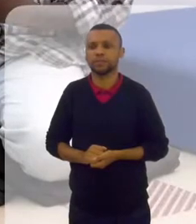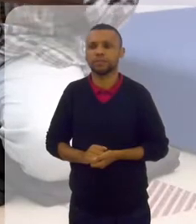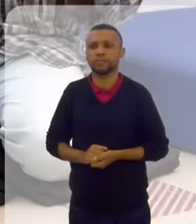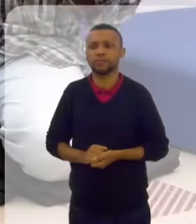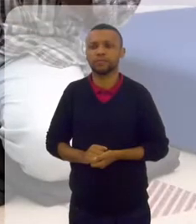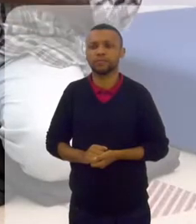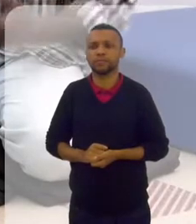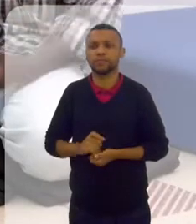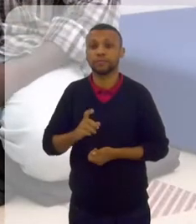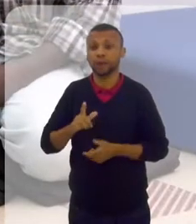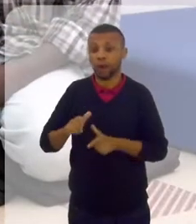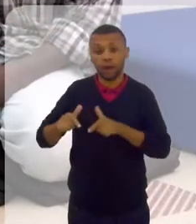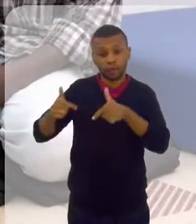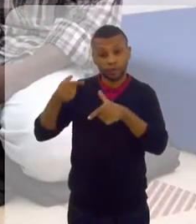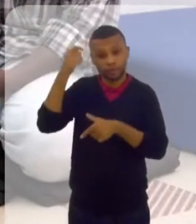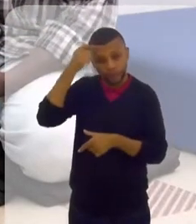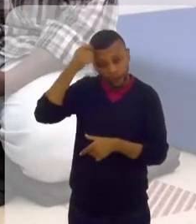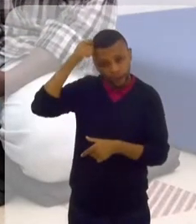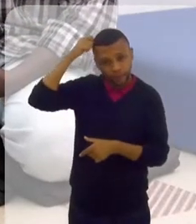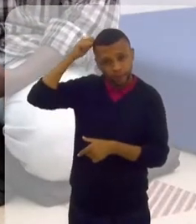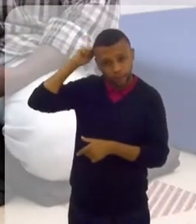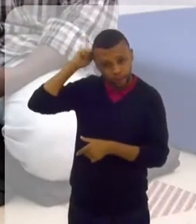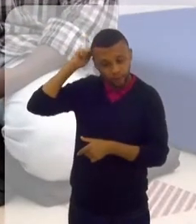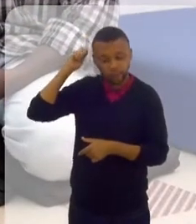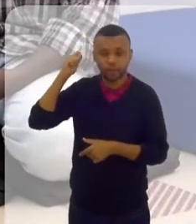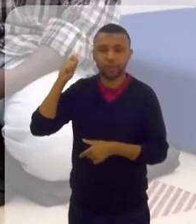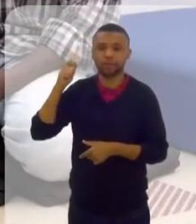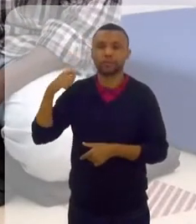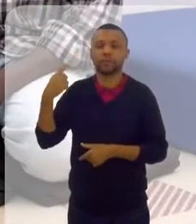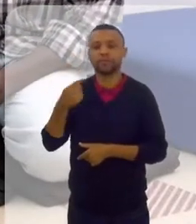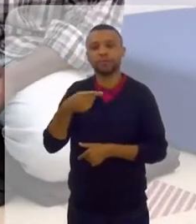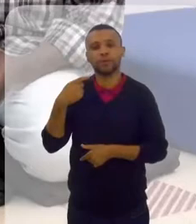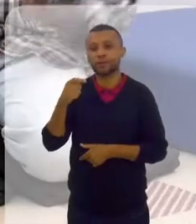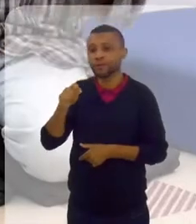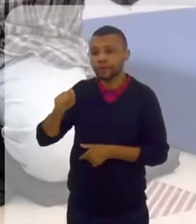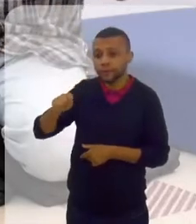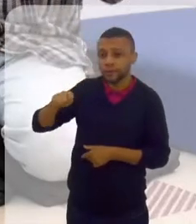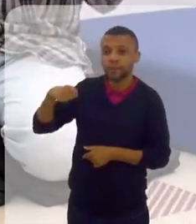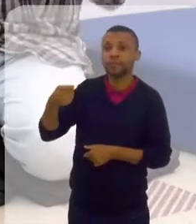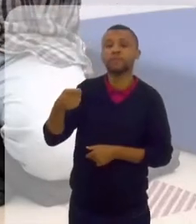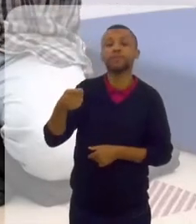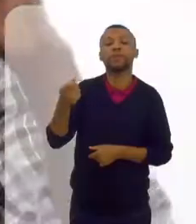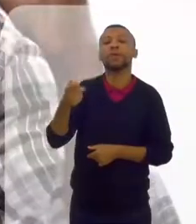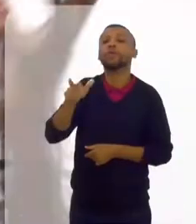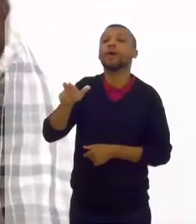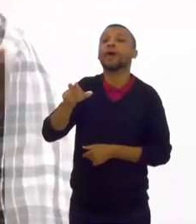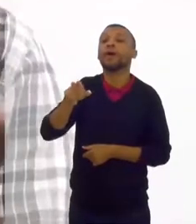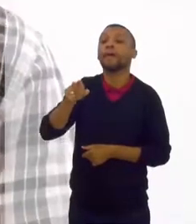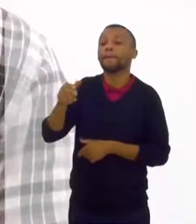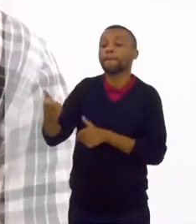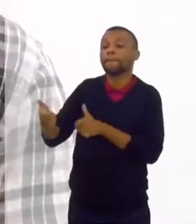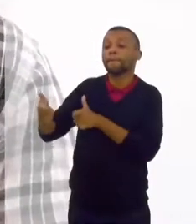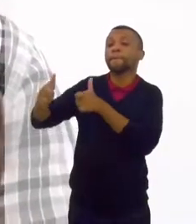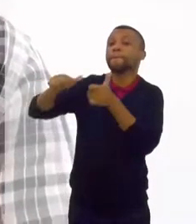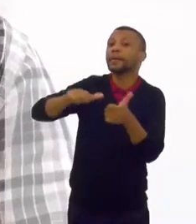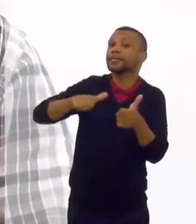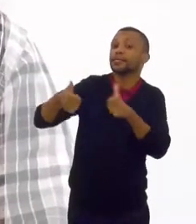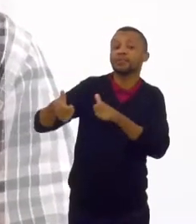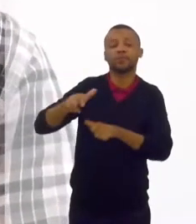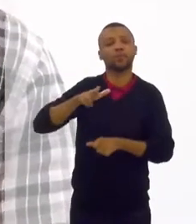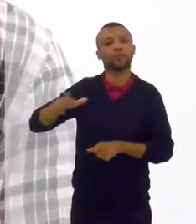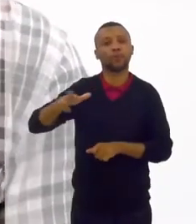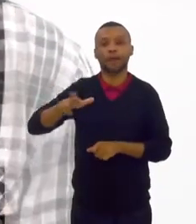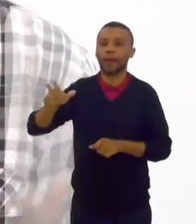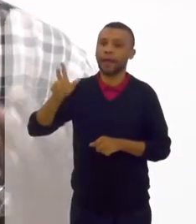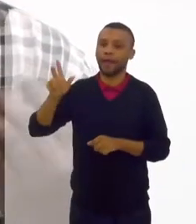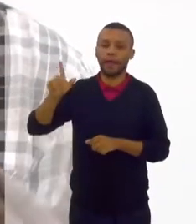Atiqa é o fato mesmo de raspar o cabelo. Certo. Entendeu? A gente chama isso. Mas a gente não chama batismo como sendo uma coisa